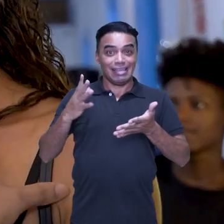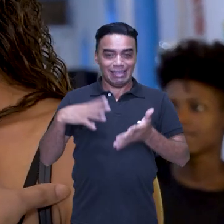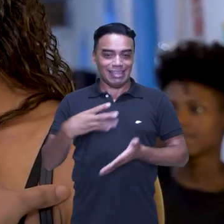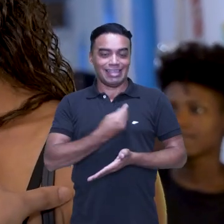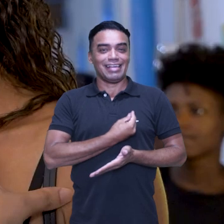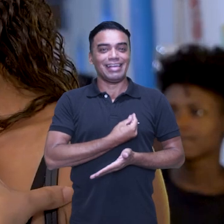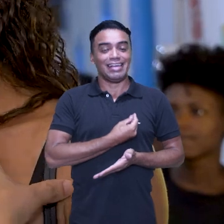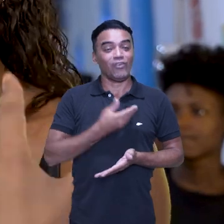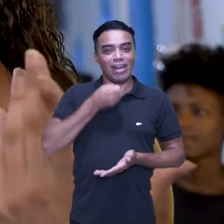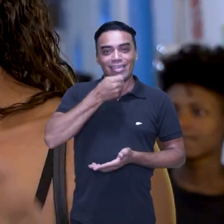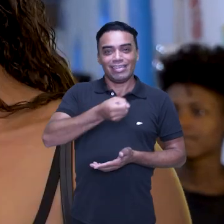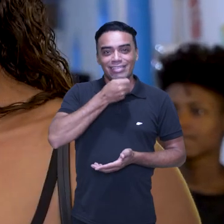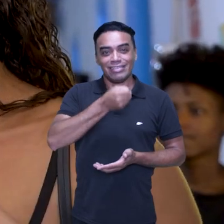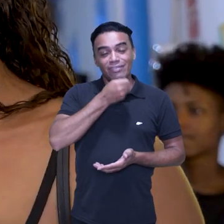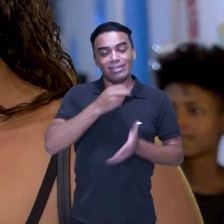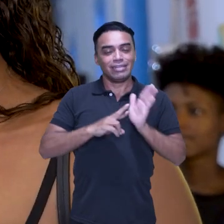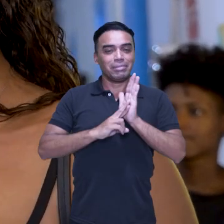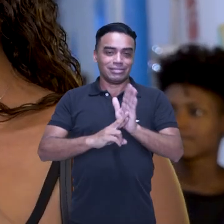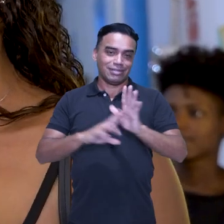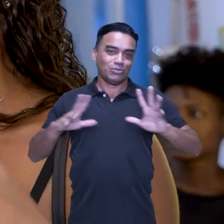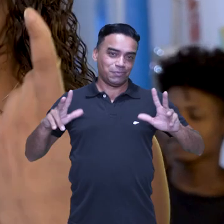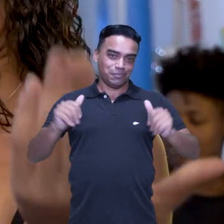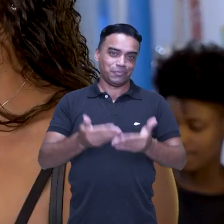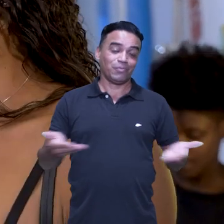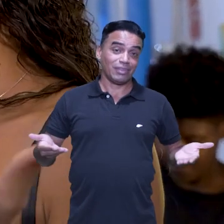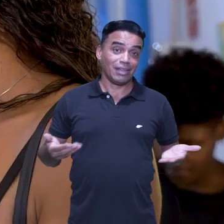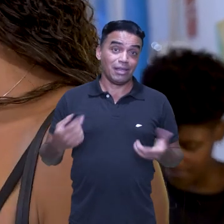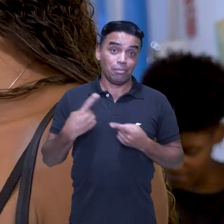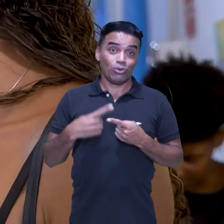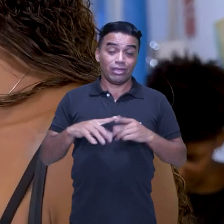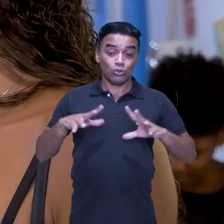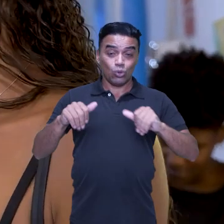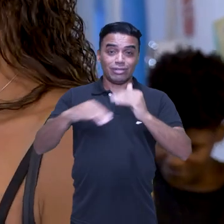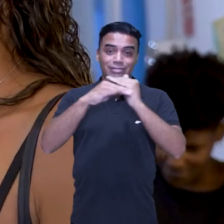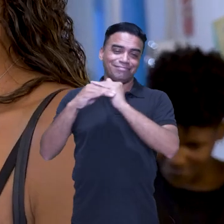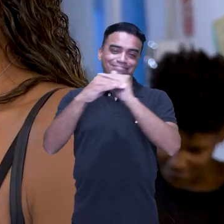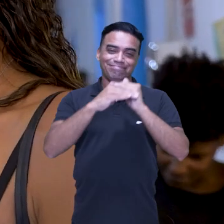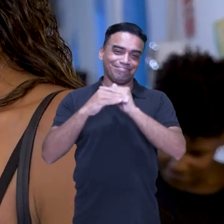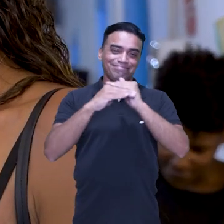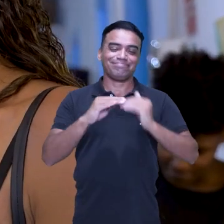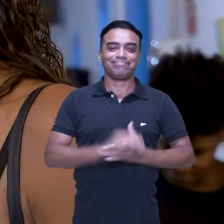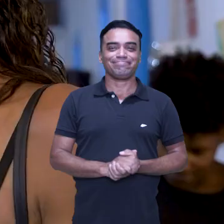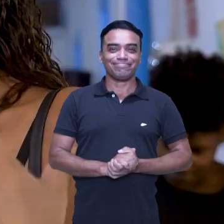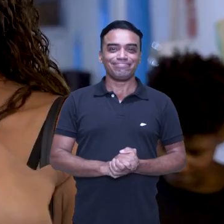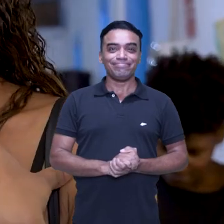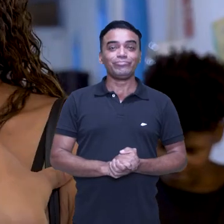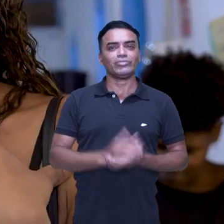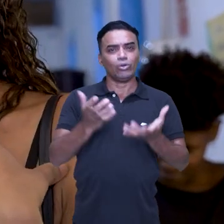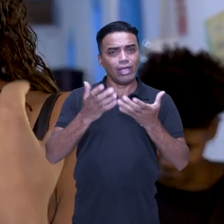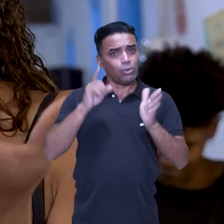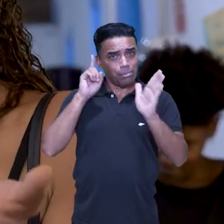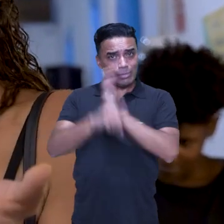como eu falei na entrevista, porque eu estou aqui também representando elas, que, afinal das contas, somos todas iguais, né? E eu quero fazer